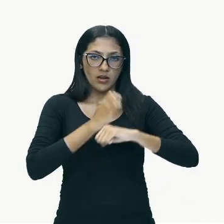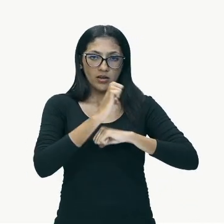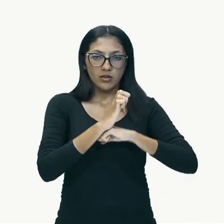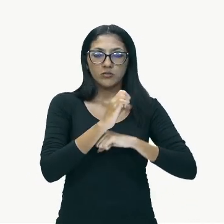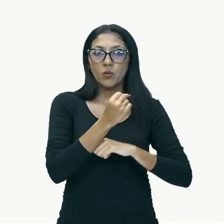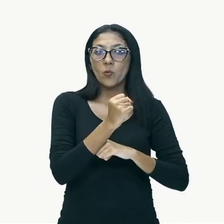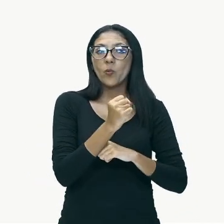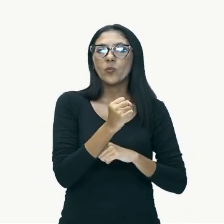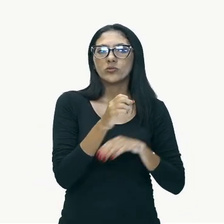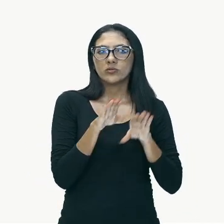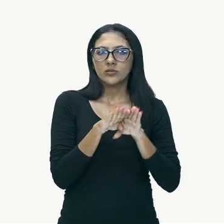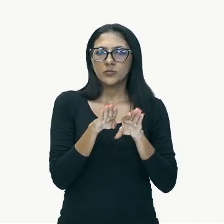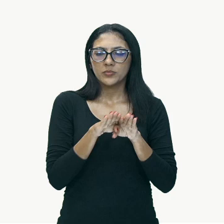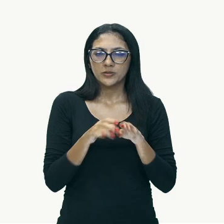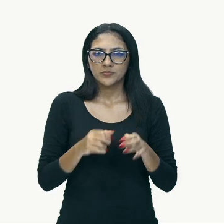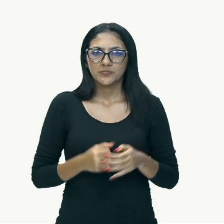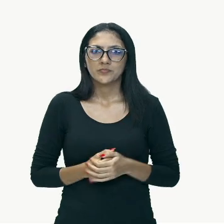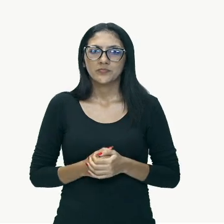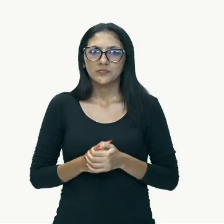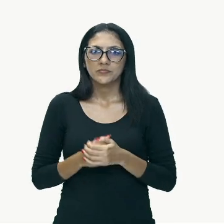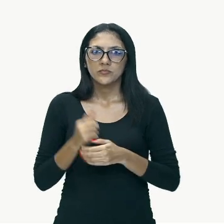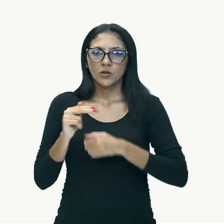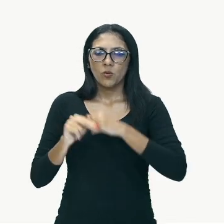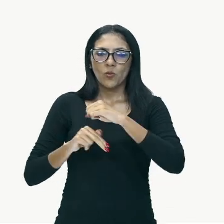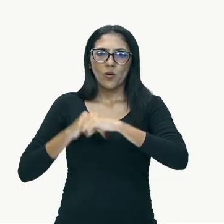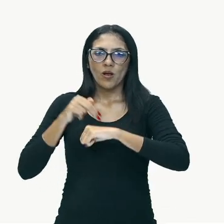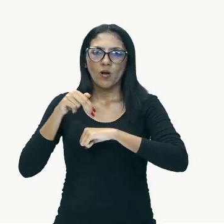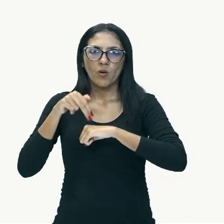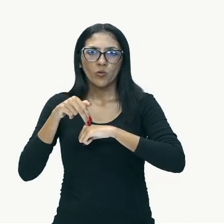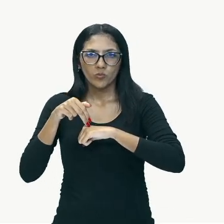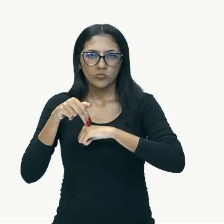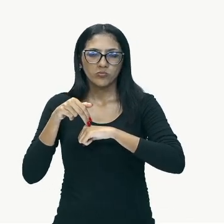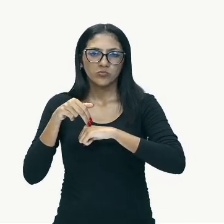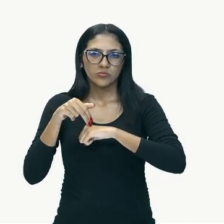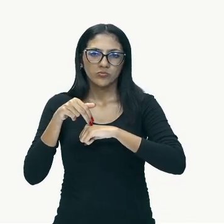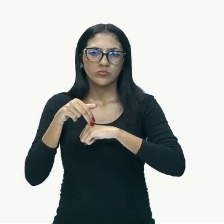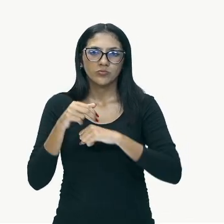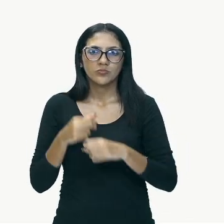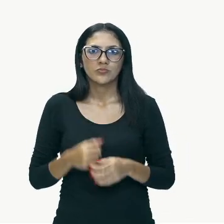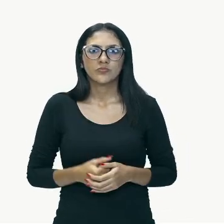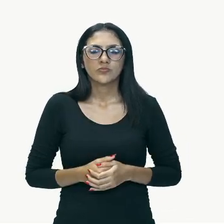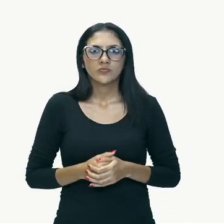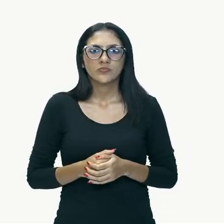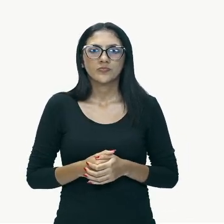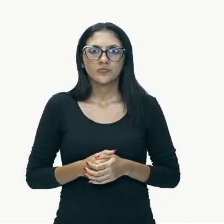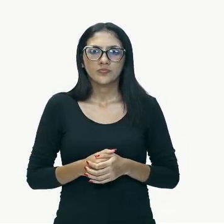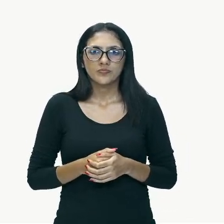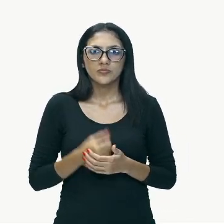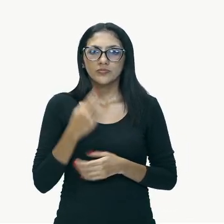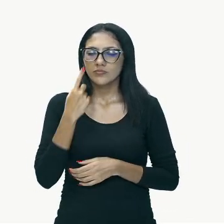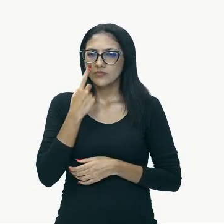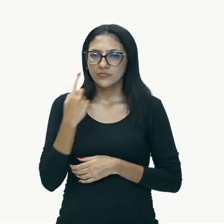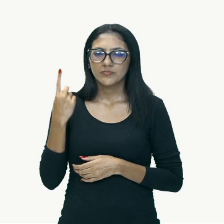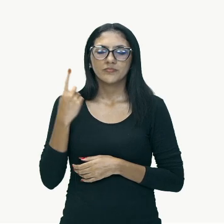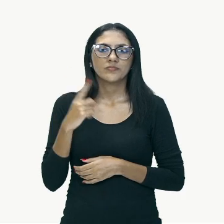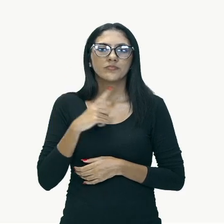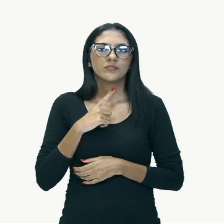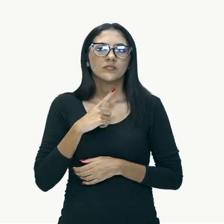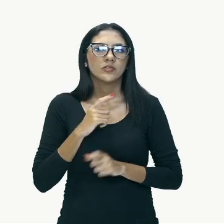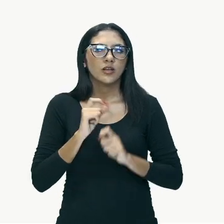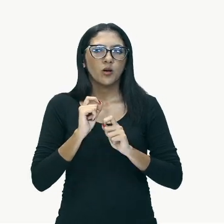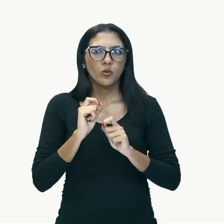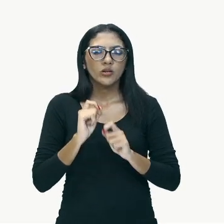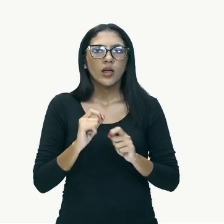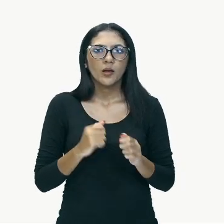ser igual ao número atômico, tá? E isso aqui é o CPF